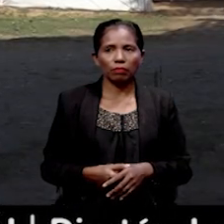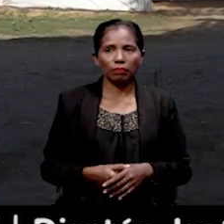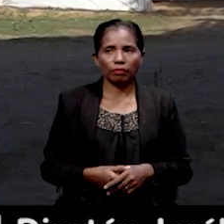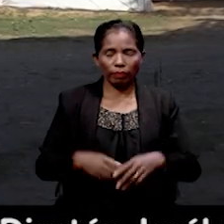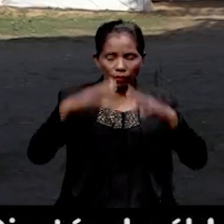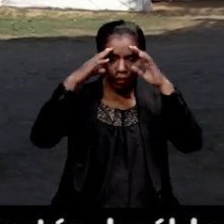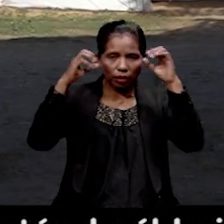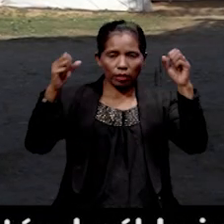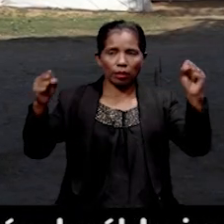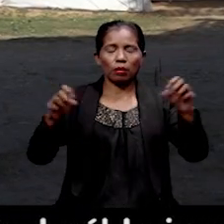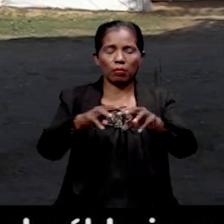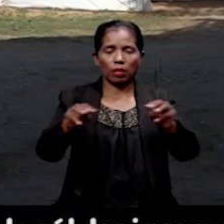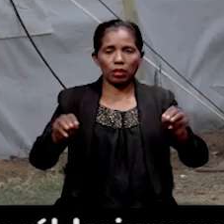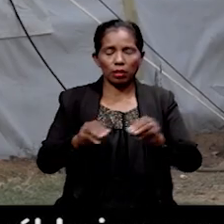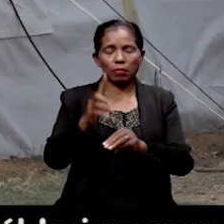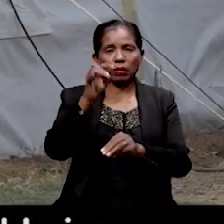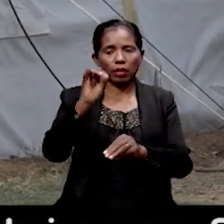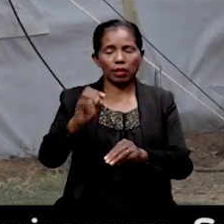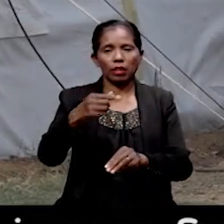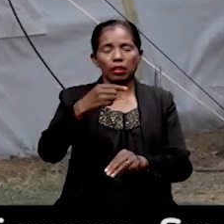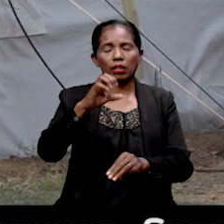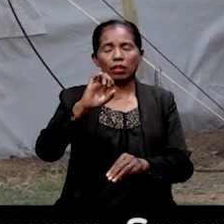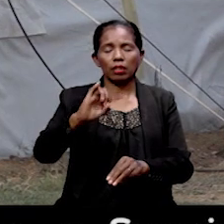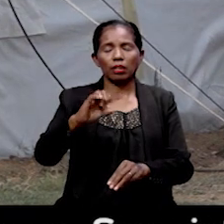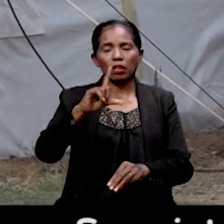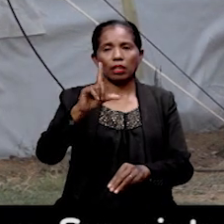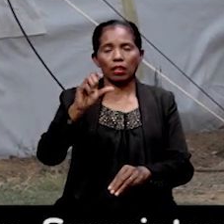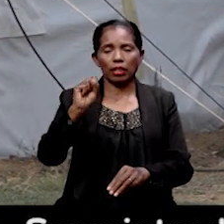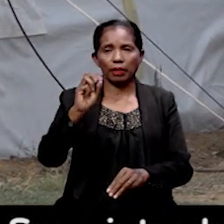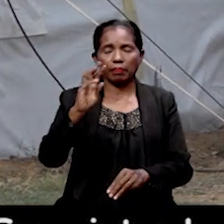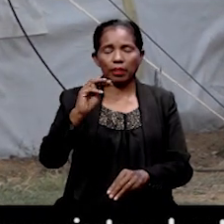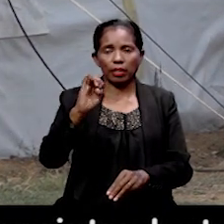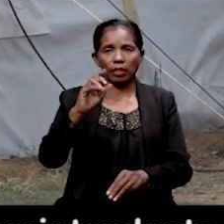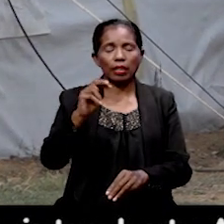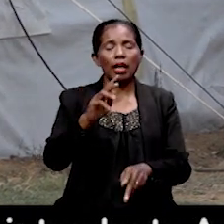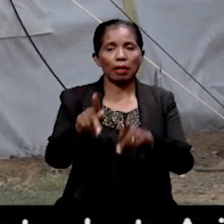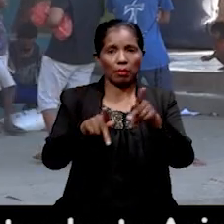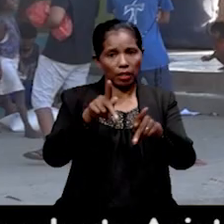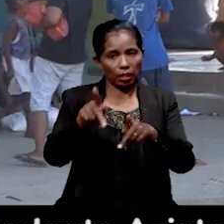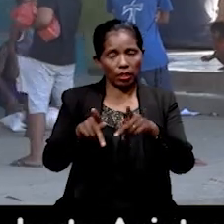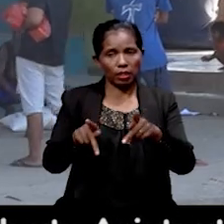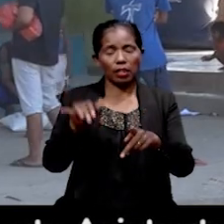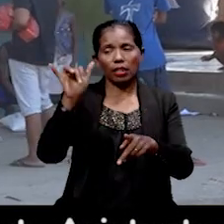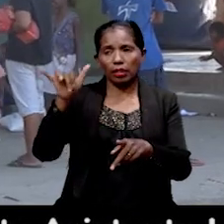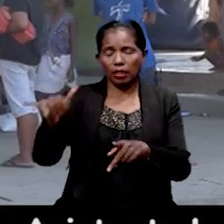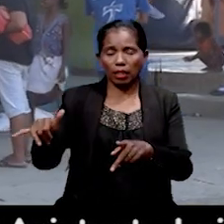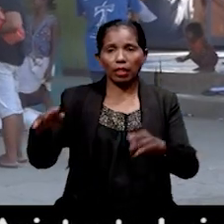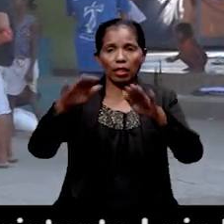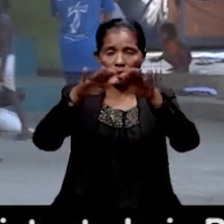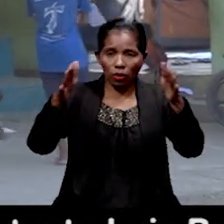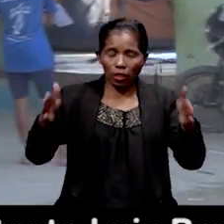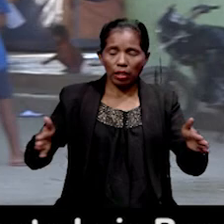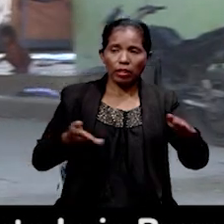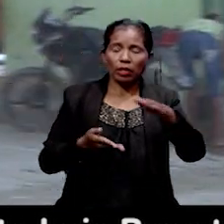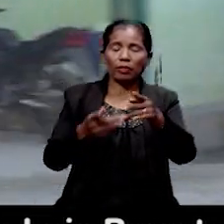Presidente Autoridade Município de Ili, Guilhermina Filomena Saldanha Hateten, deslocado sira nebe daudaune se hela e a lona okos e a